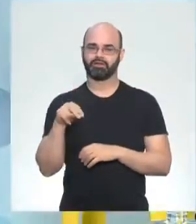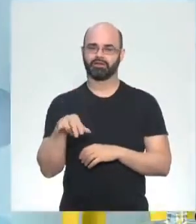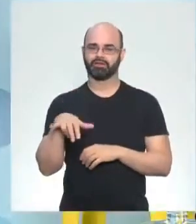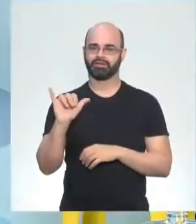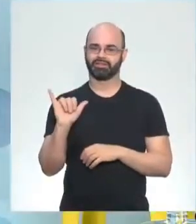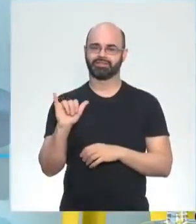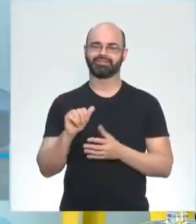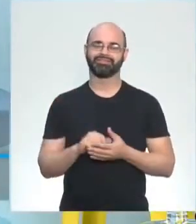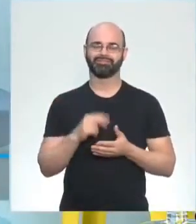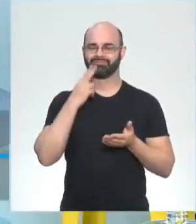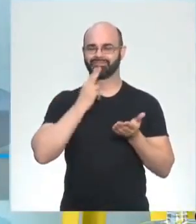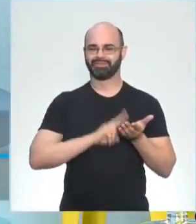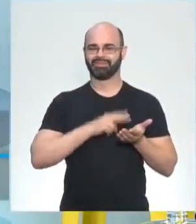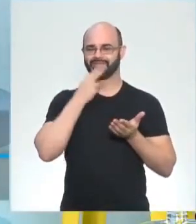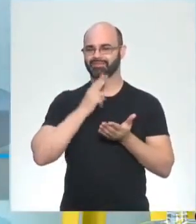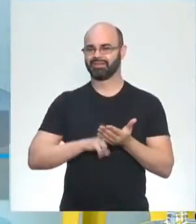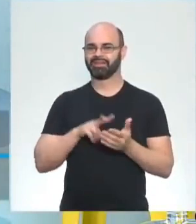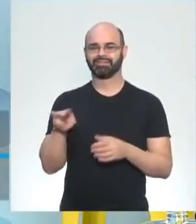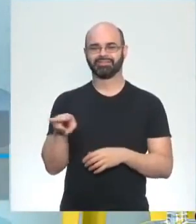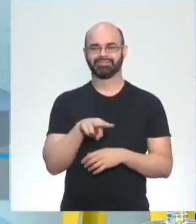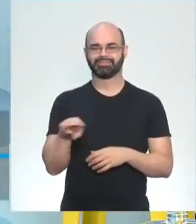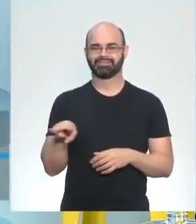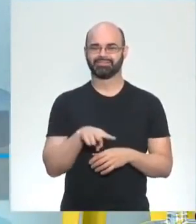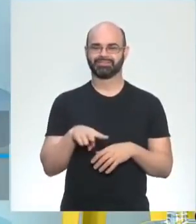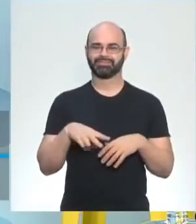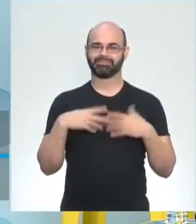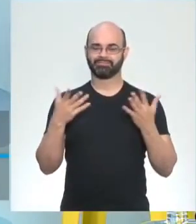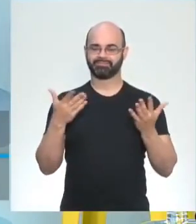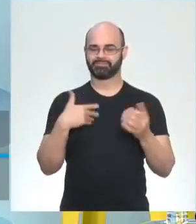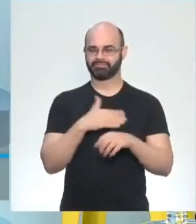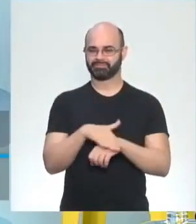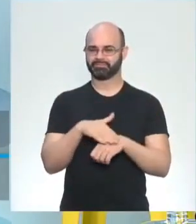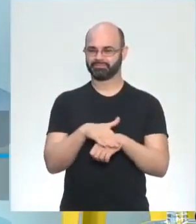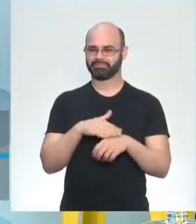as 2 cartas e vamos falar sobre essa questão.